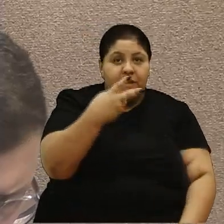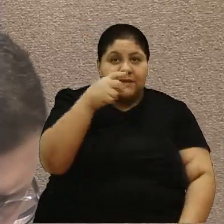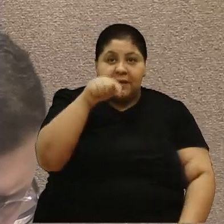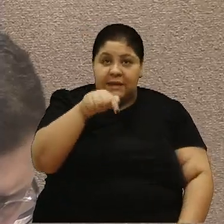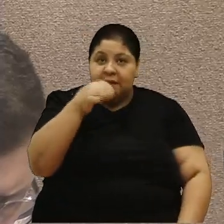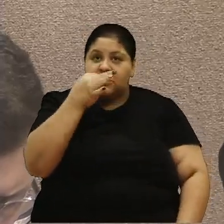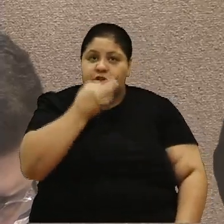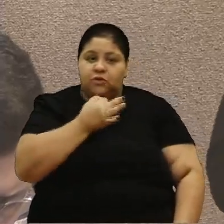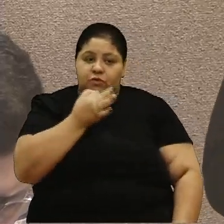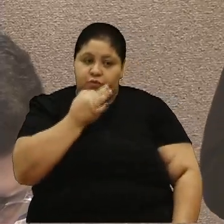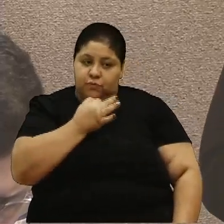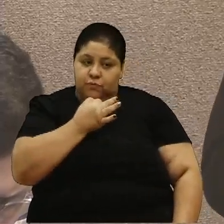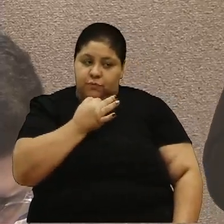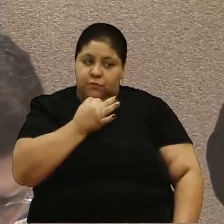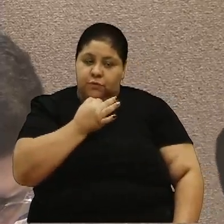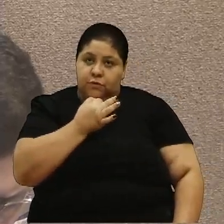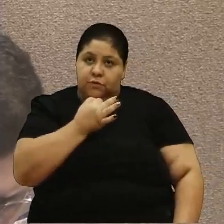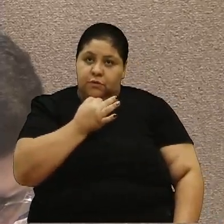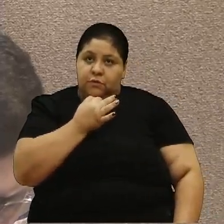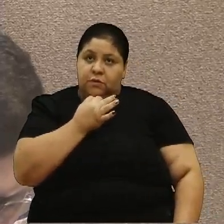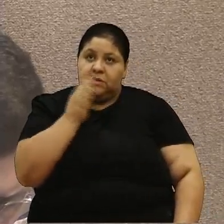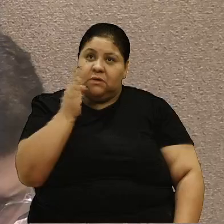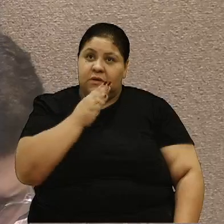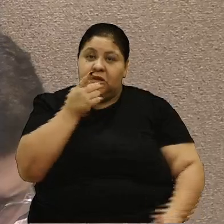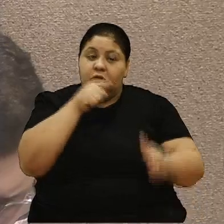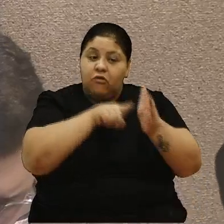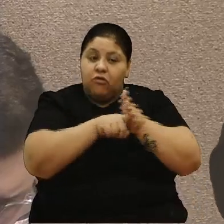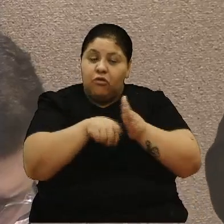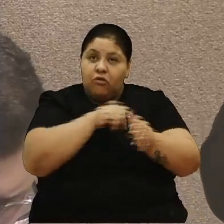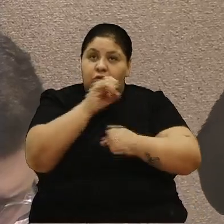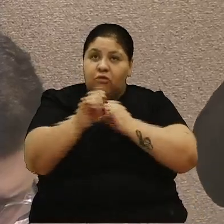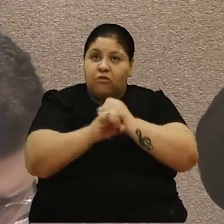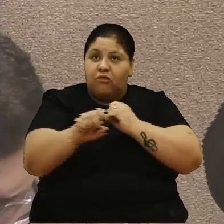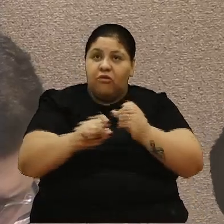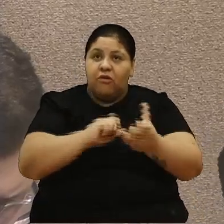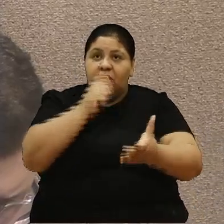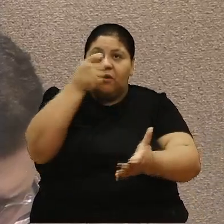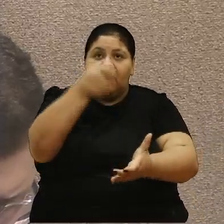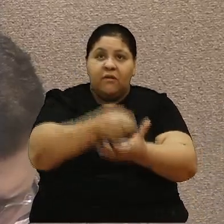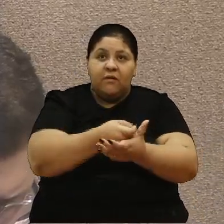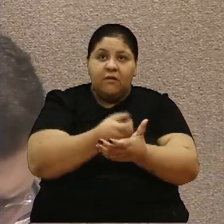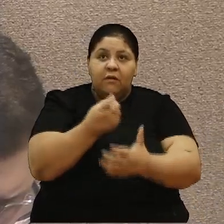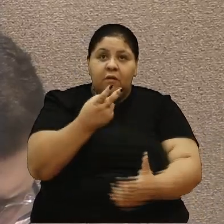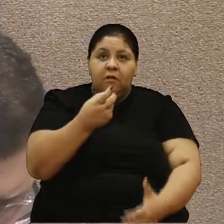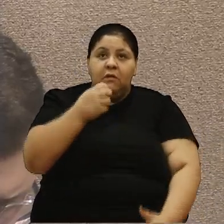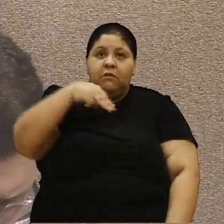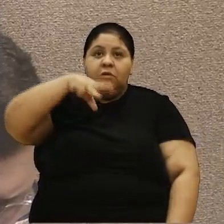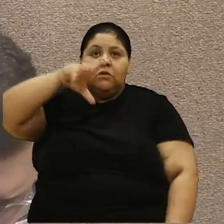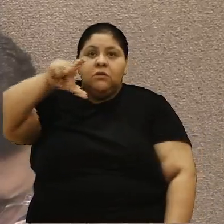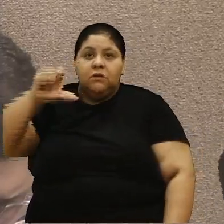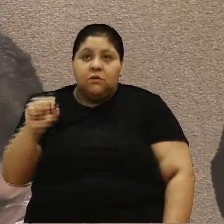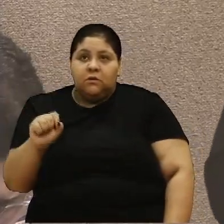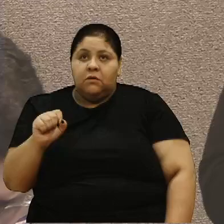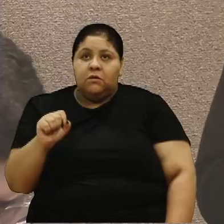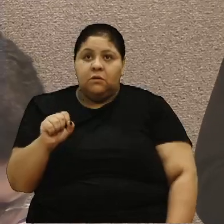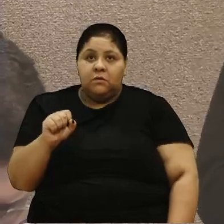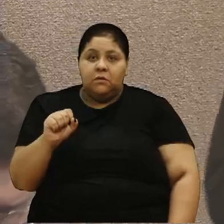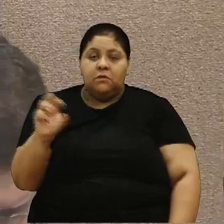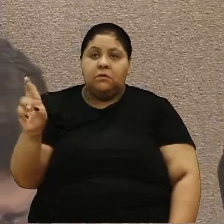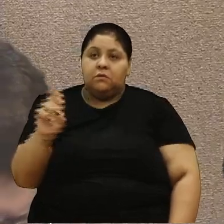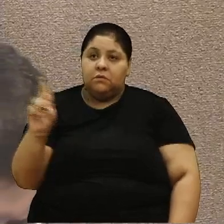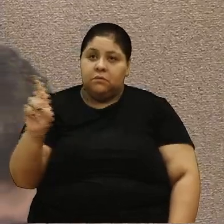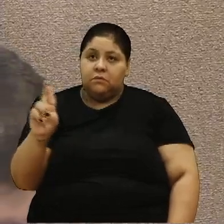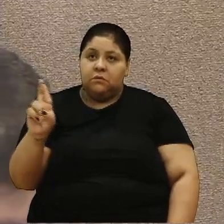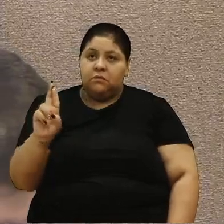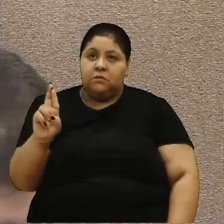Sul. De imediato, fui pesquisar na internet, o custo são 12 milhões. 12 milhões de reais.